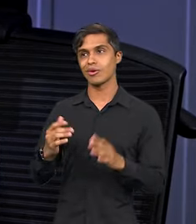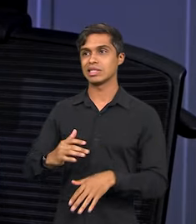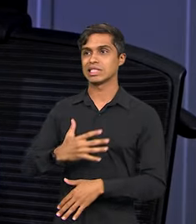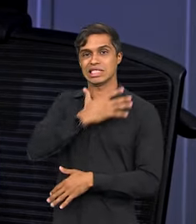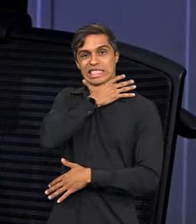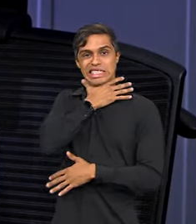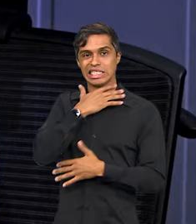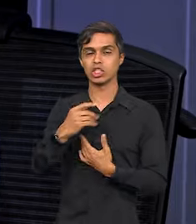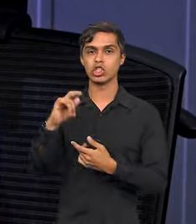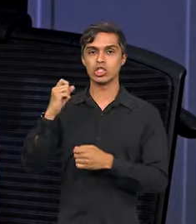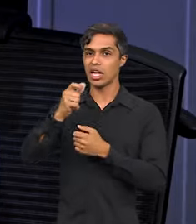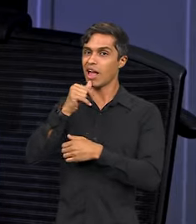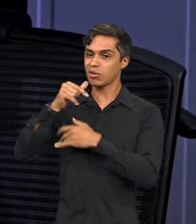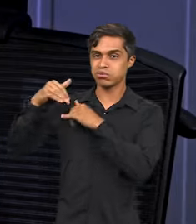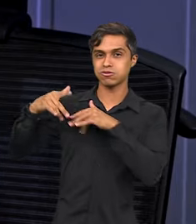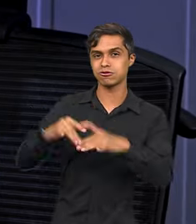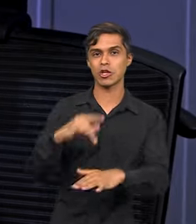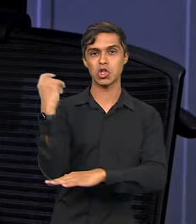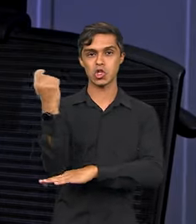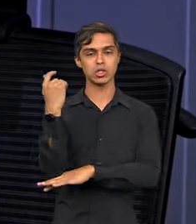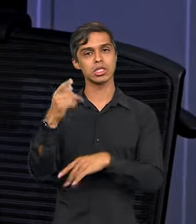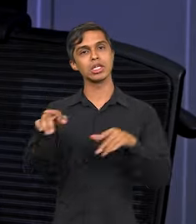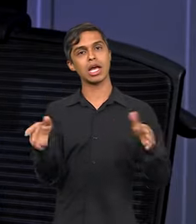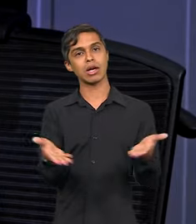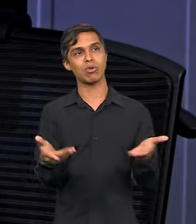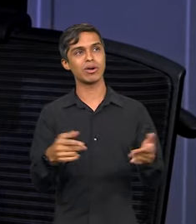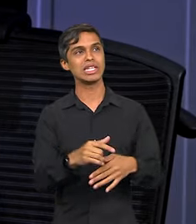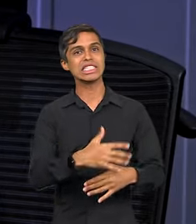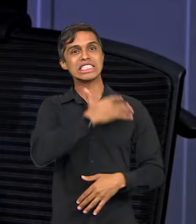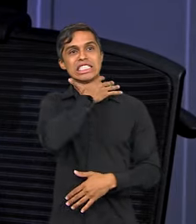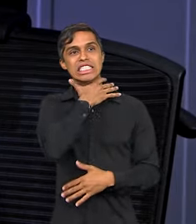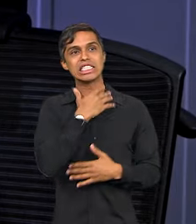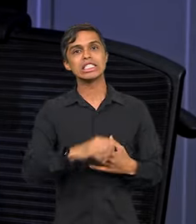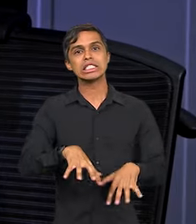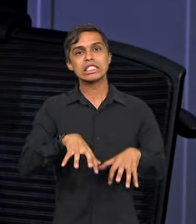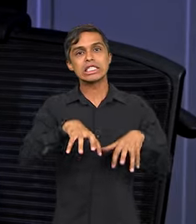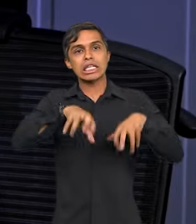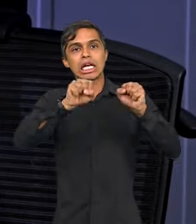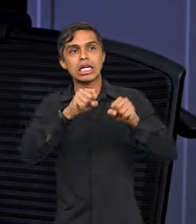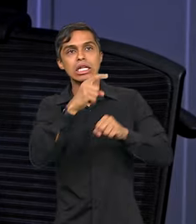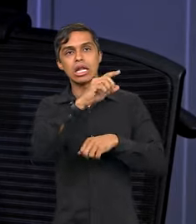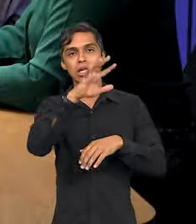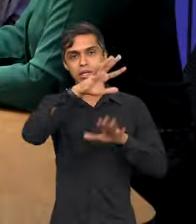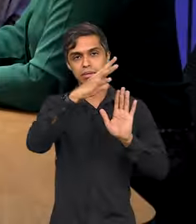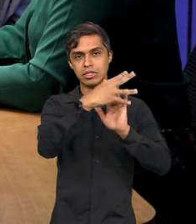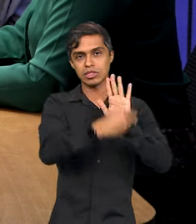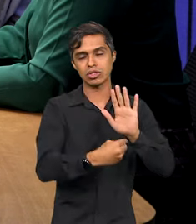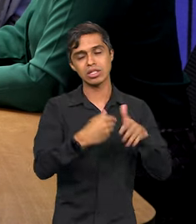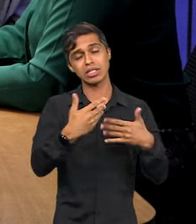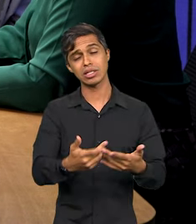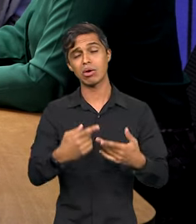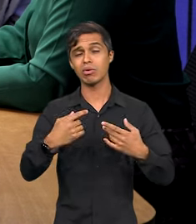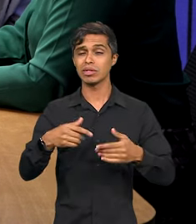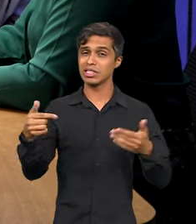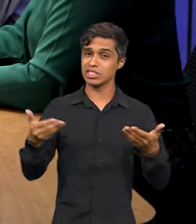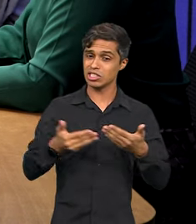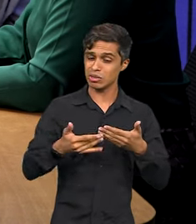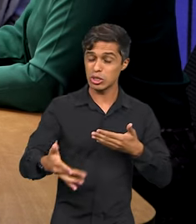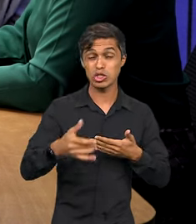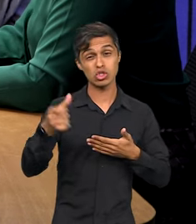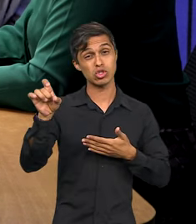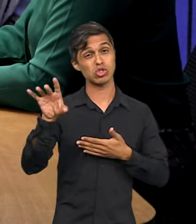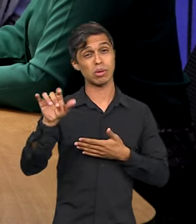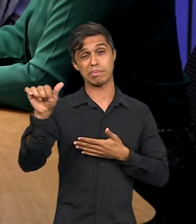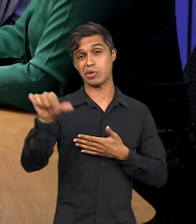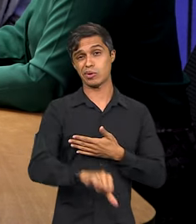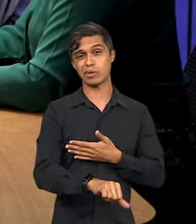dramática enchente no Rio Grande do Sul e já estamos numa dramática seca na Amazônias Isso só vai piorar daqui pra frente né então a gente